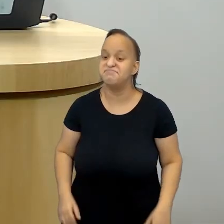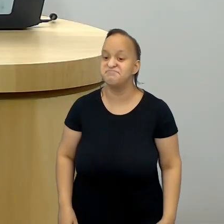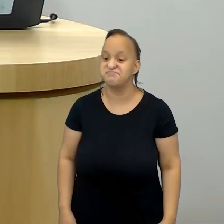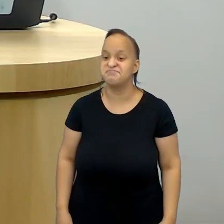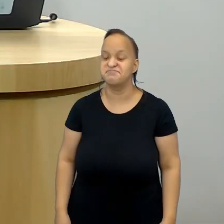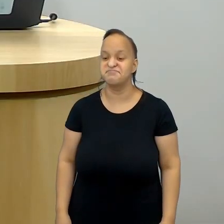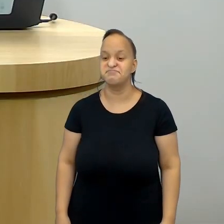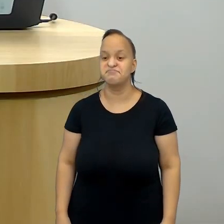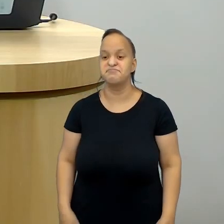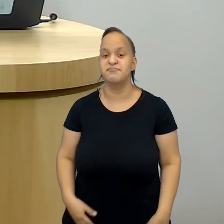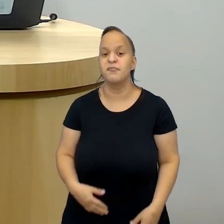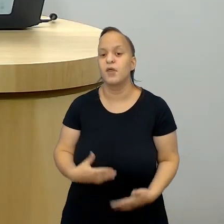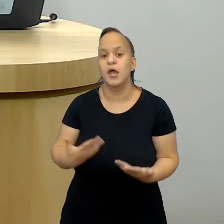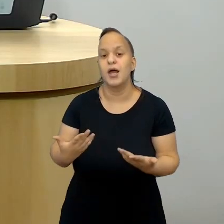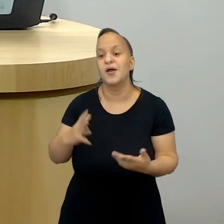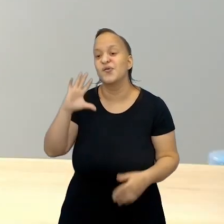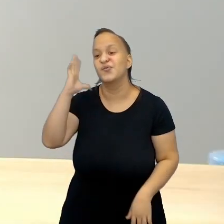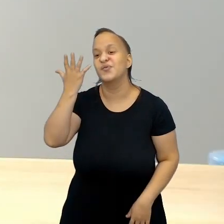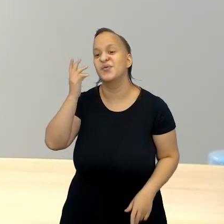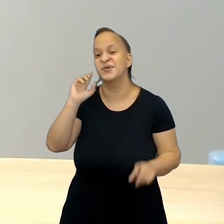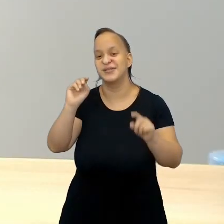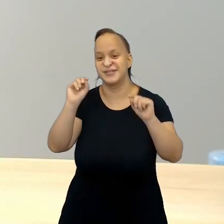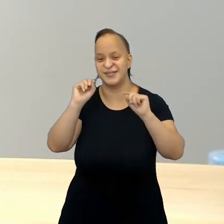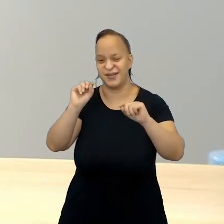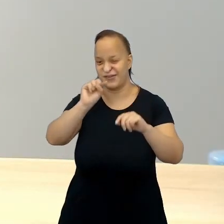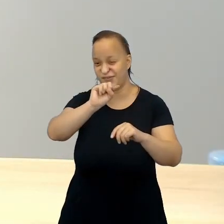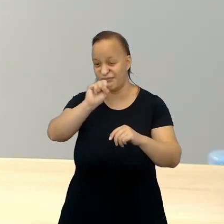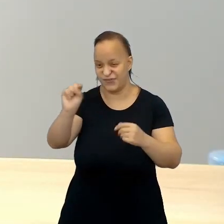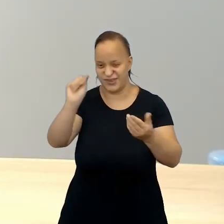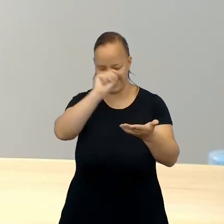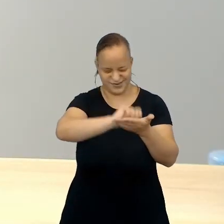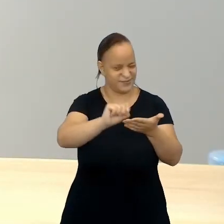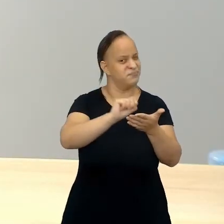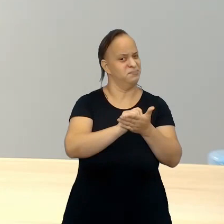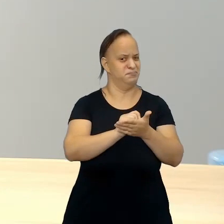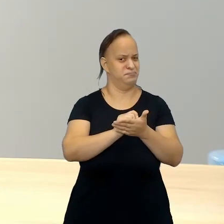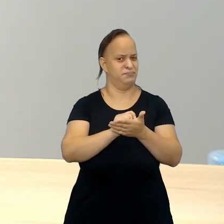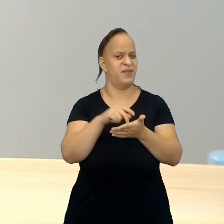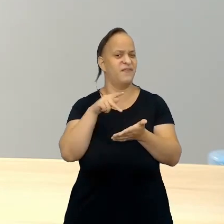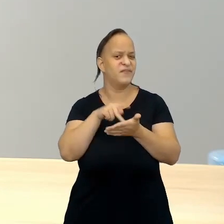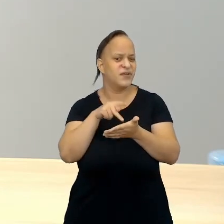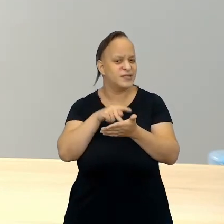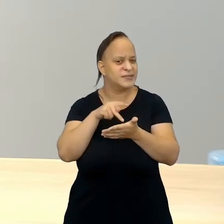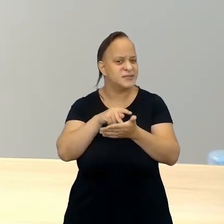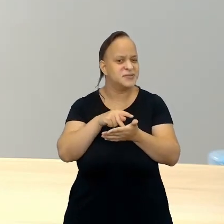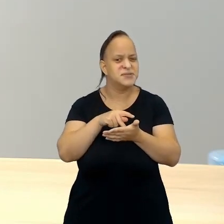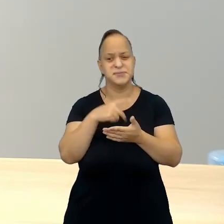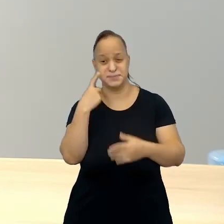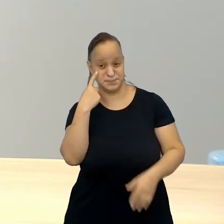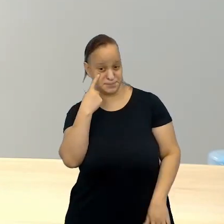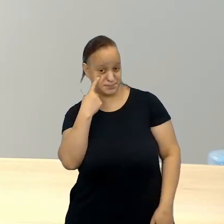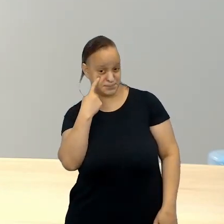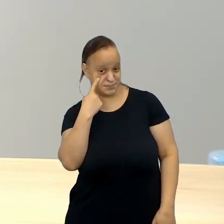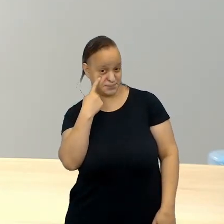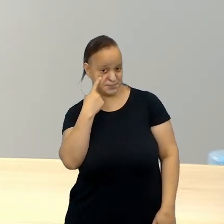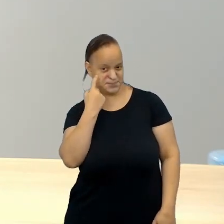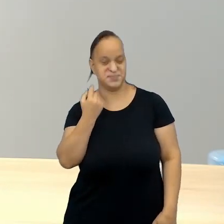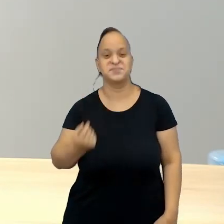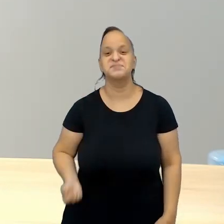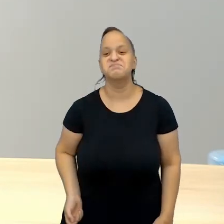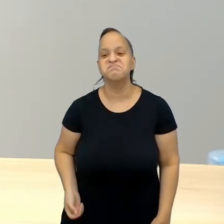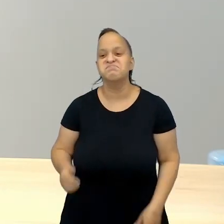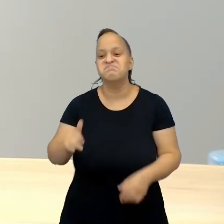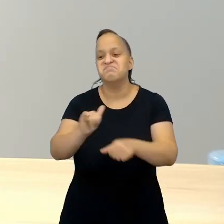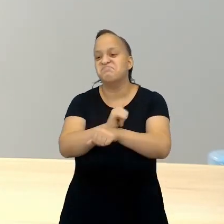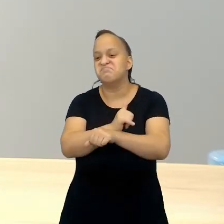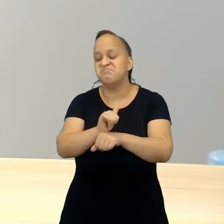Então, o que acontece aí? Eu acho que todo mundo olhou o seu diário, será que vocês olharam mesmo? Será que vocês têm estratégias bem bacanas aí que poderiam passar